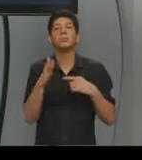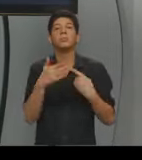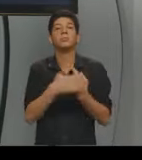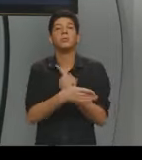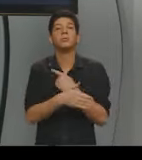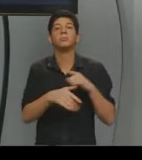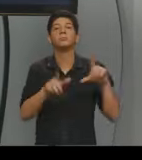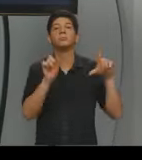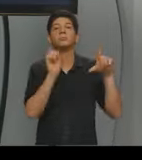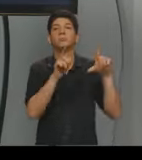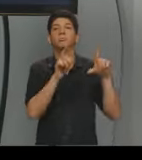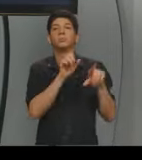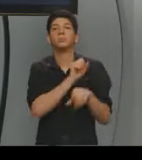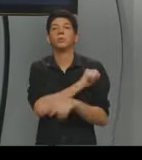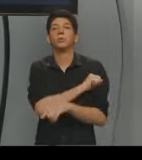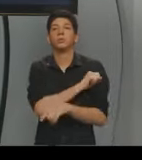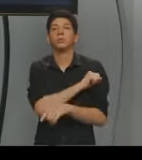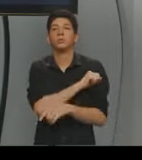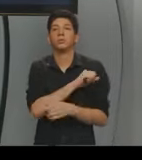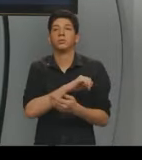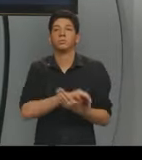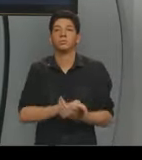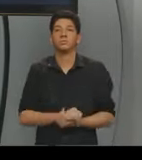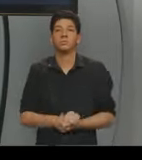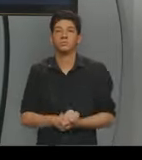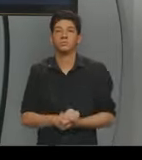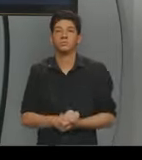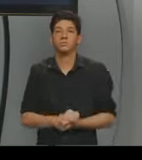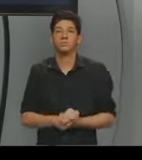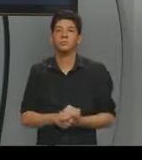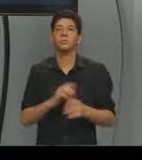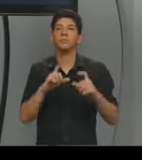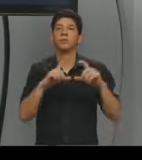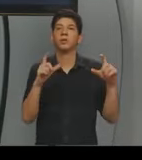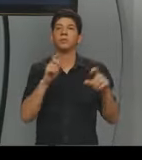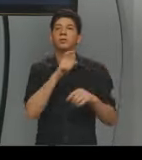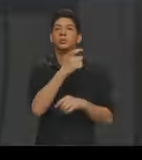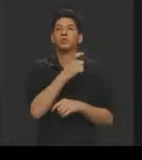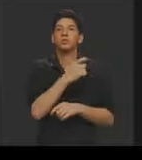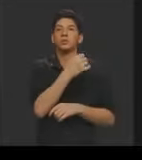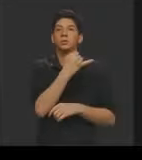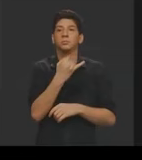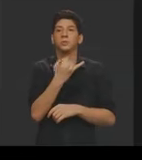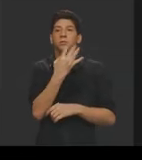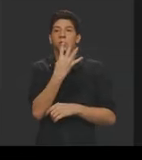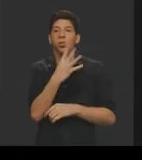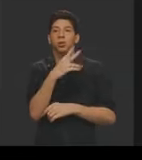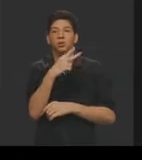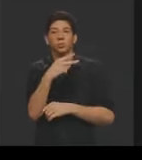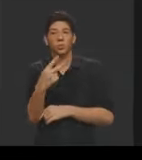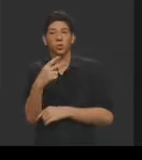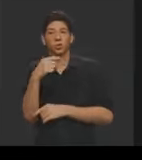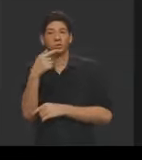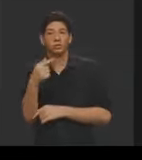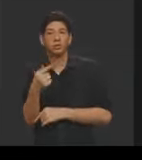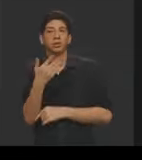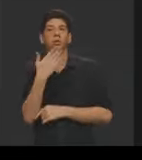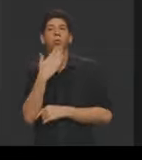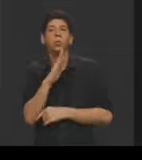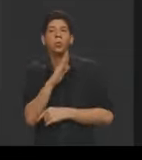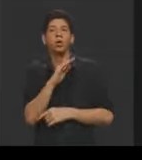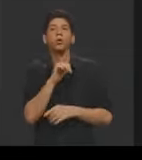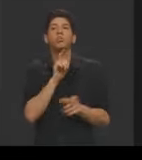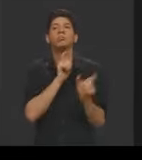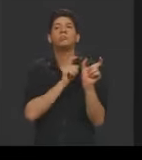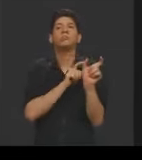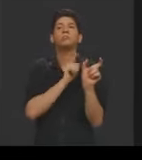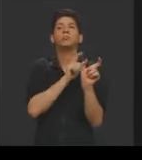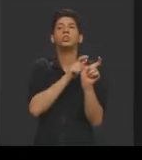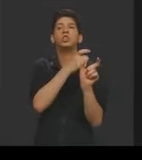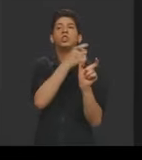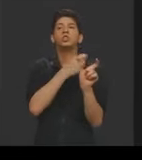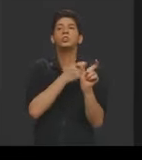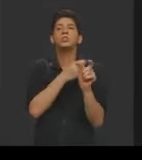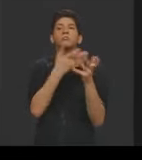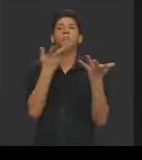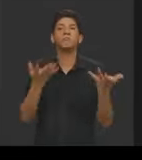pergunta veio do 8º ano. Na equação x menos 4 igual a 7, qual o valor de x,